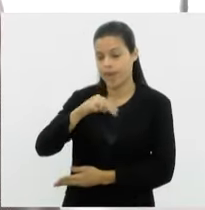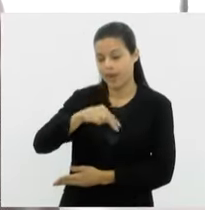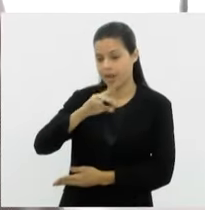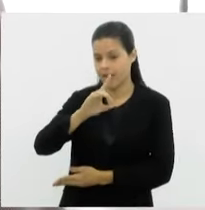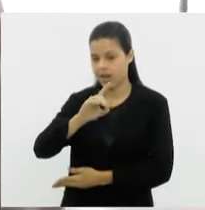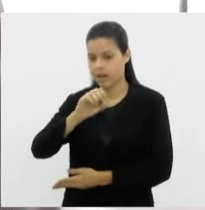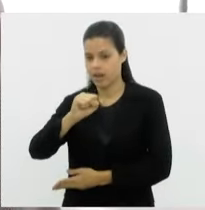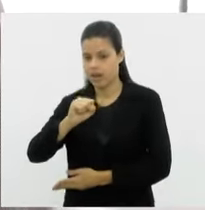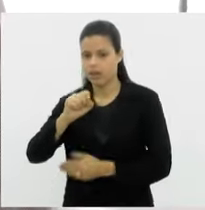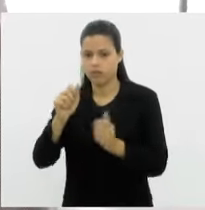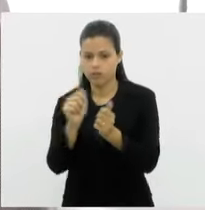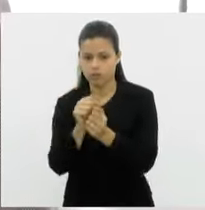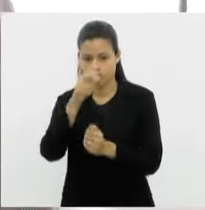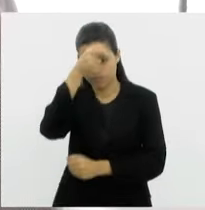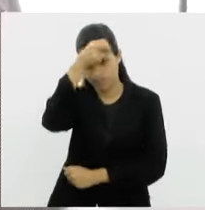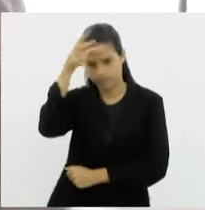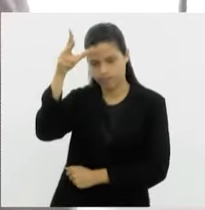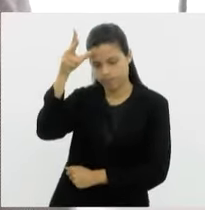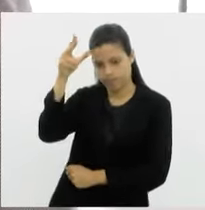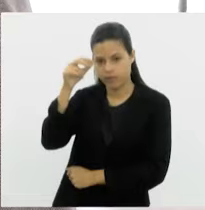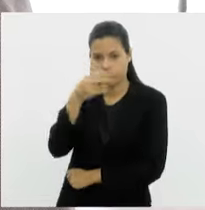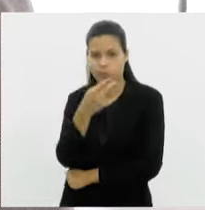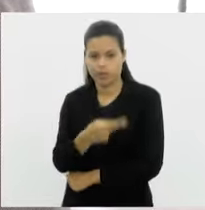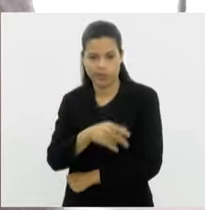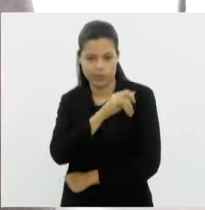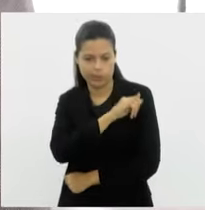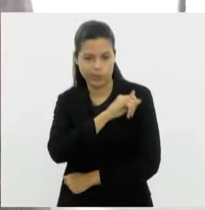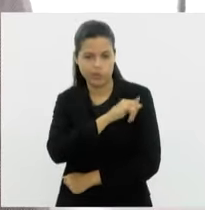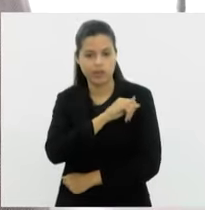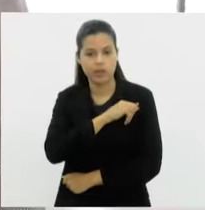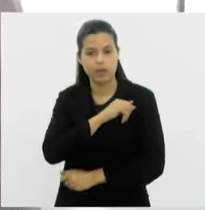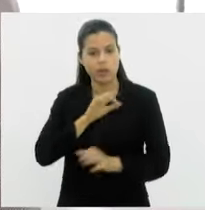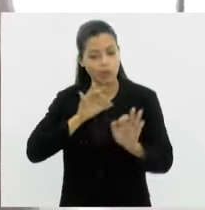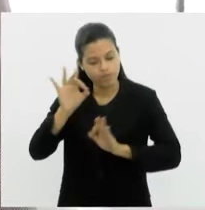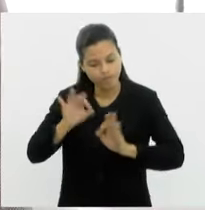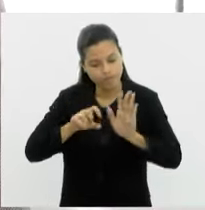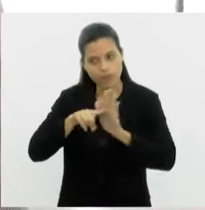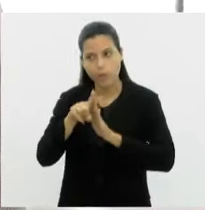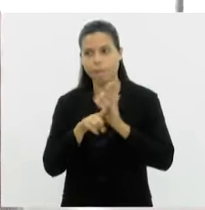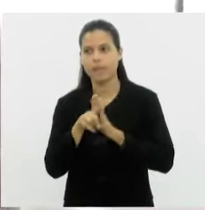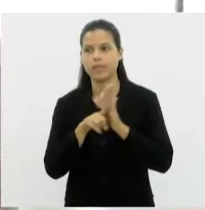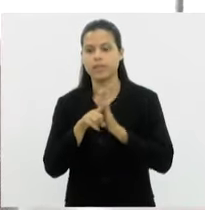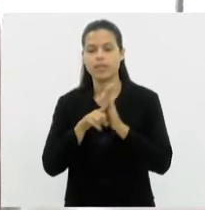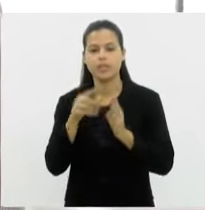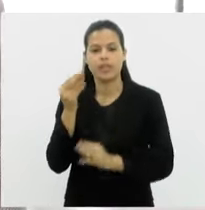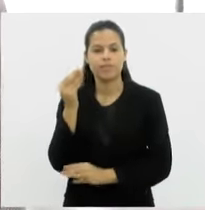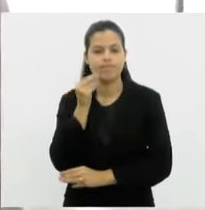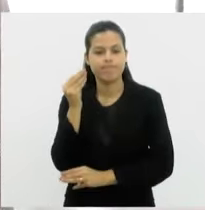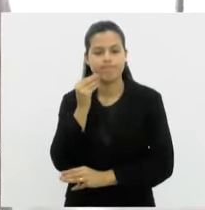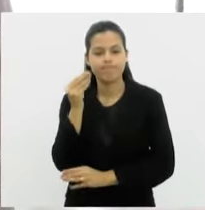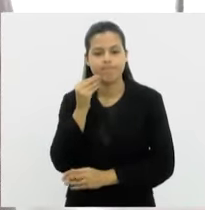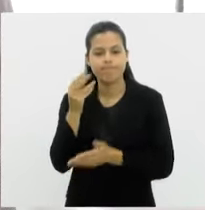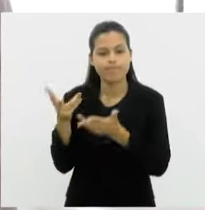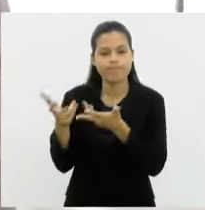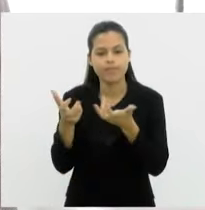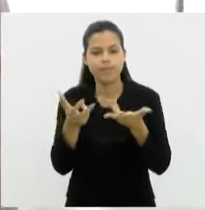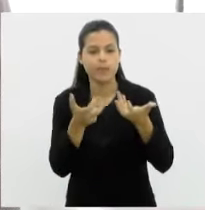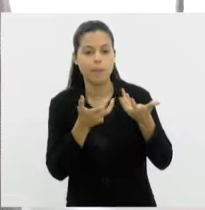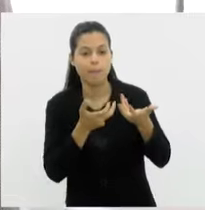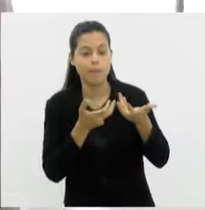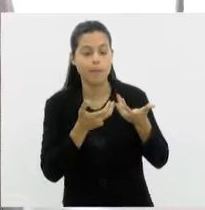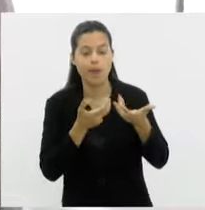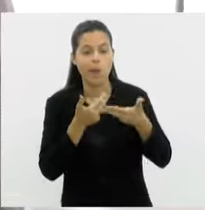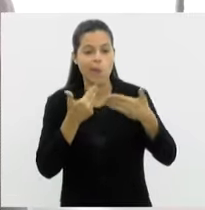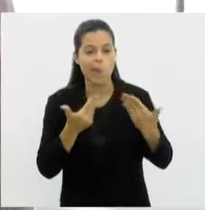com a Prefeitura da cidade do Rio de Janeiro, elaboraram esse estudo para tentar identificar quais imóveis teriam